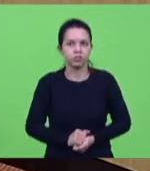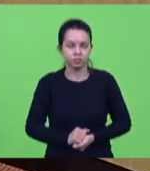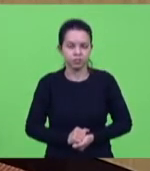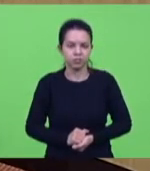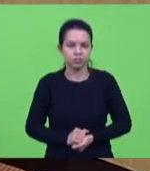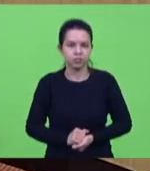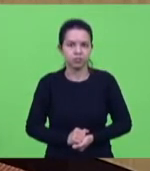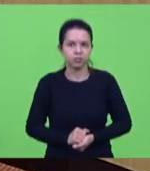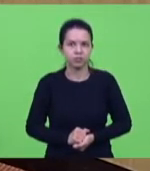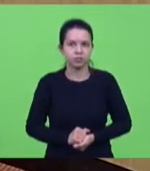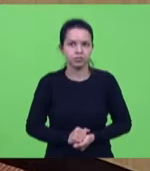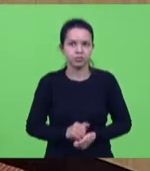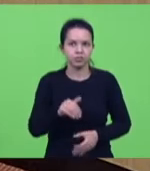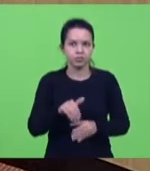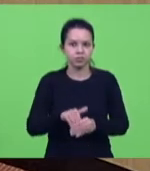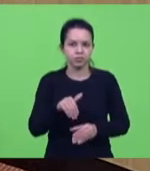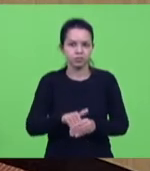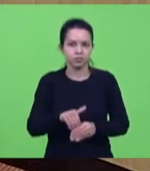colher os votos.